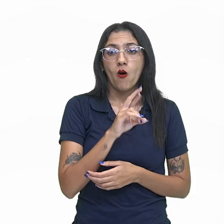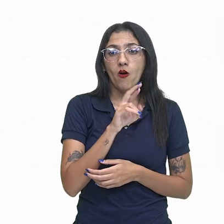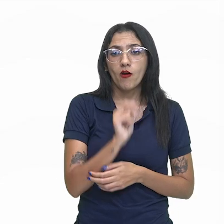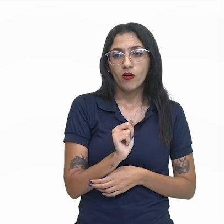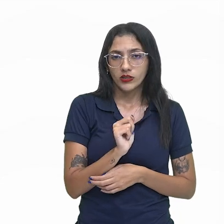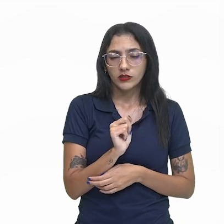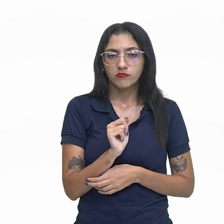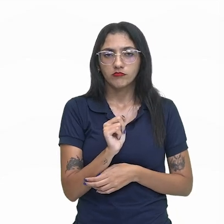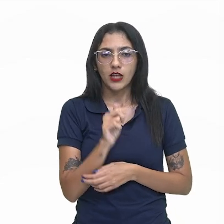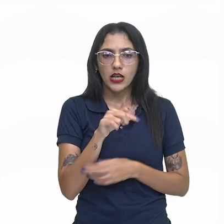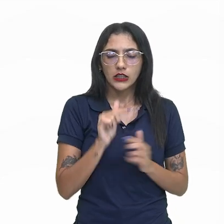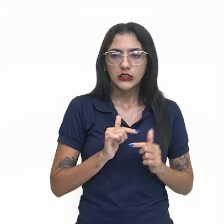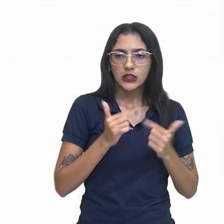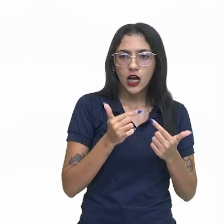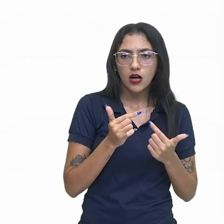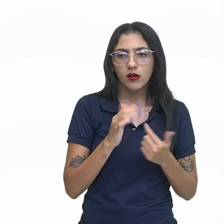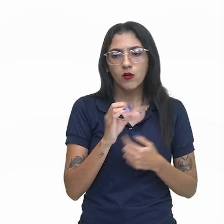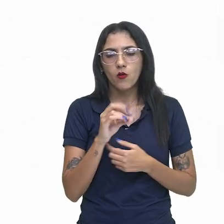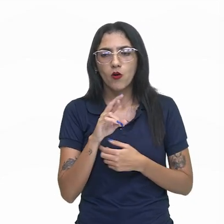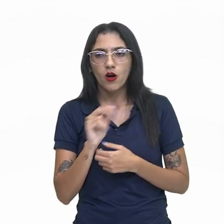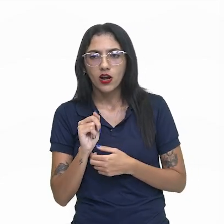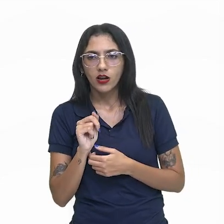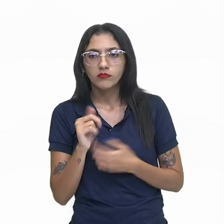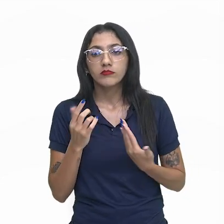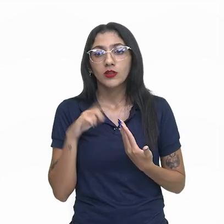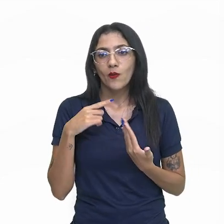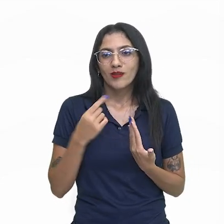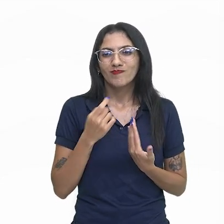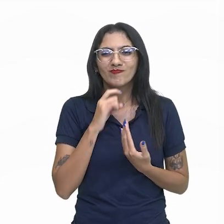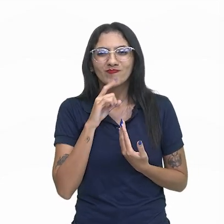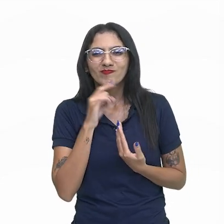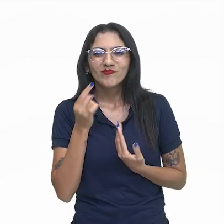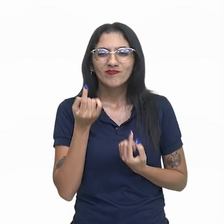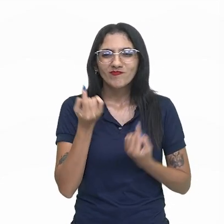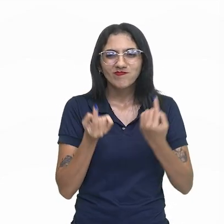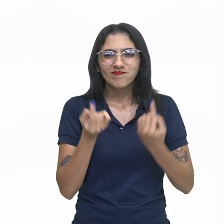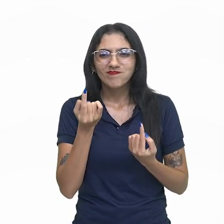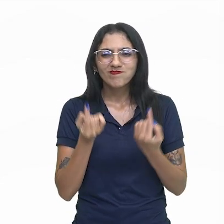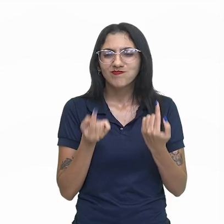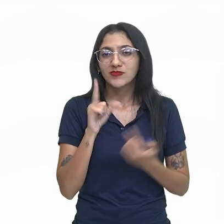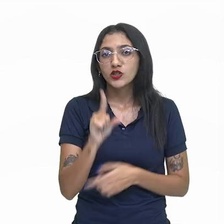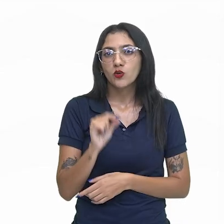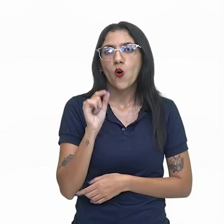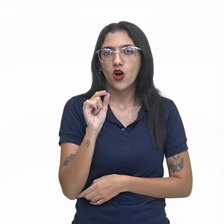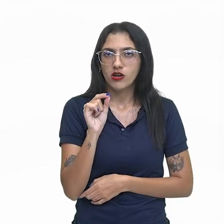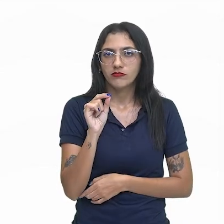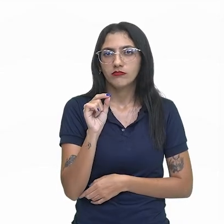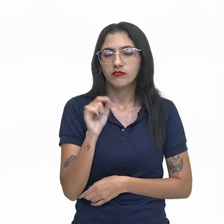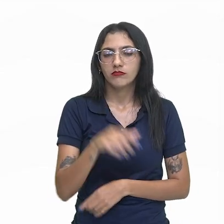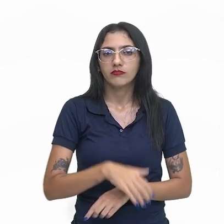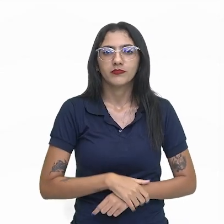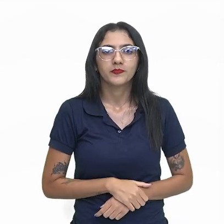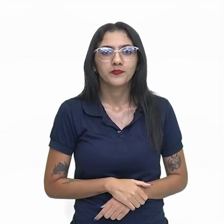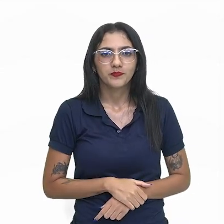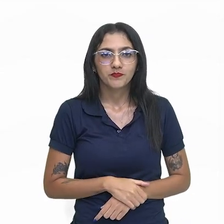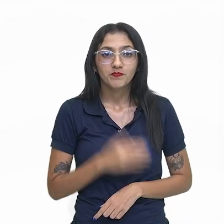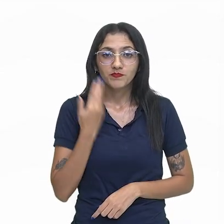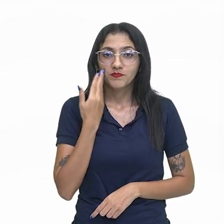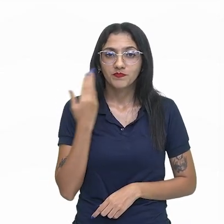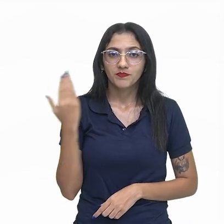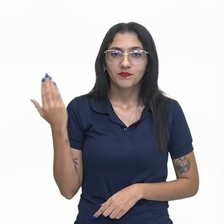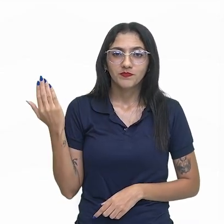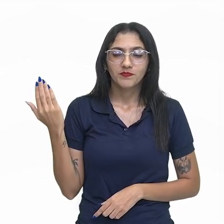faz isso, ora faz aquilo. Então, é alternando uma coisa ou outra. Quer,